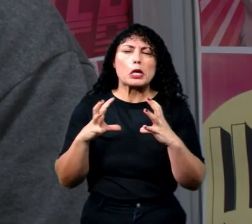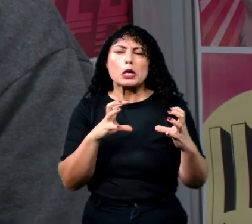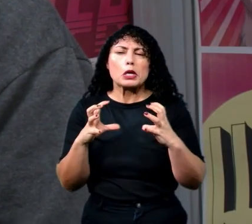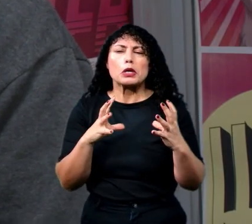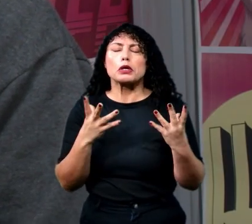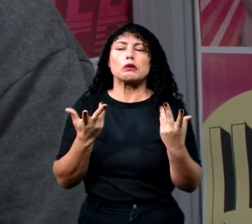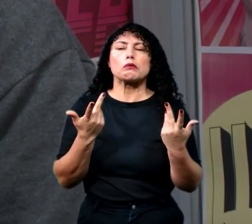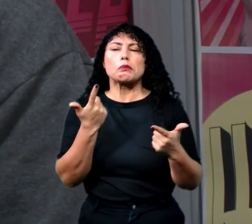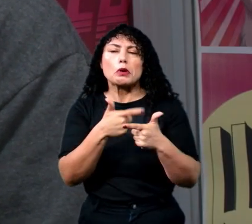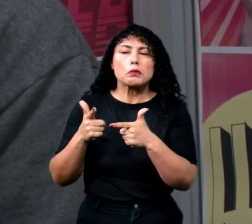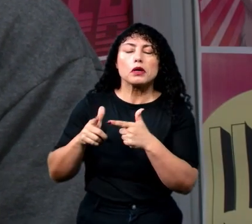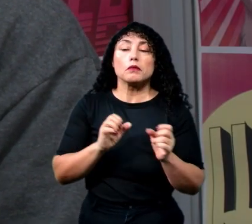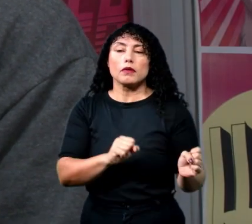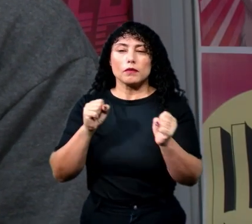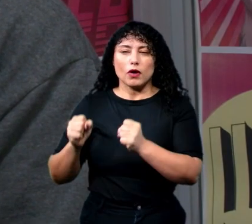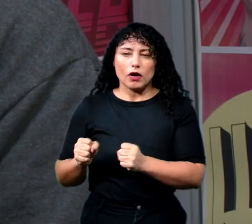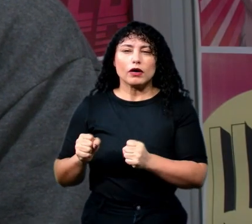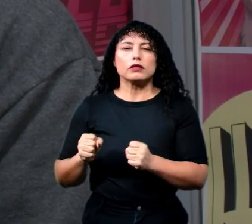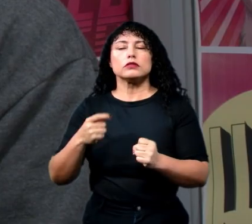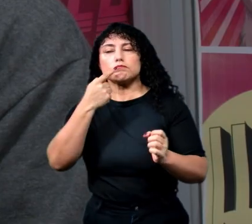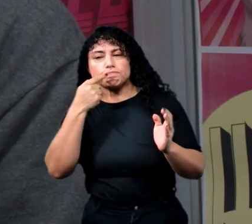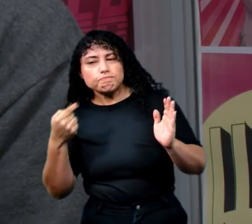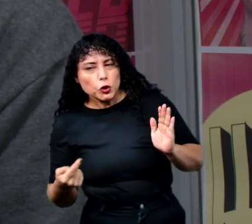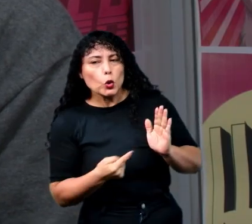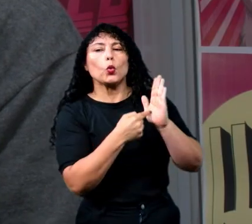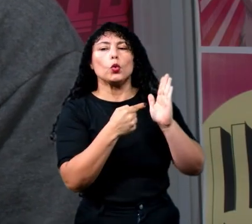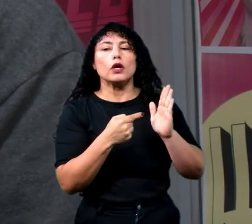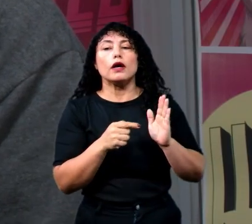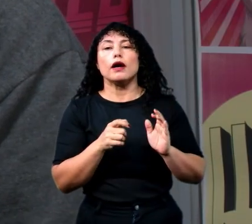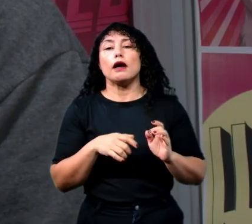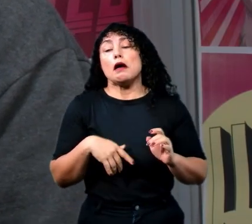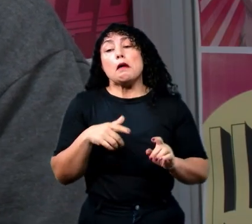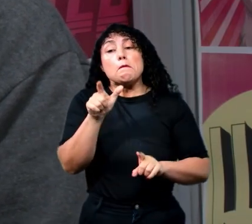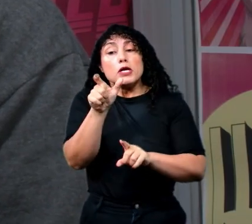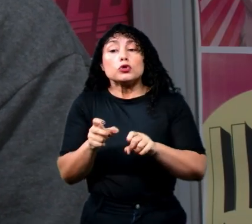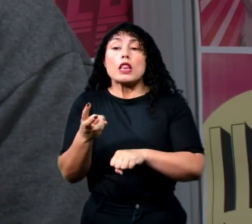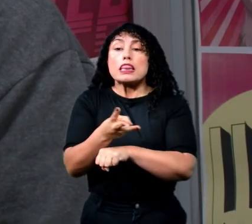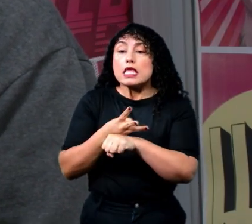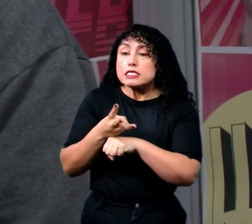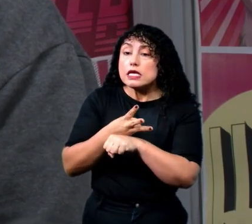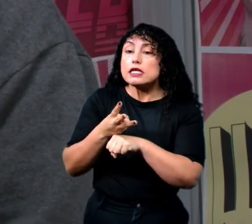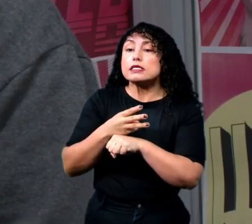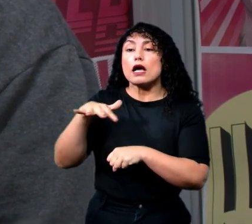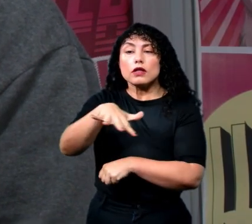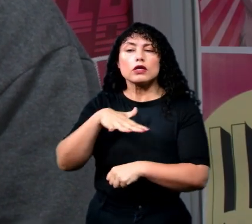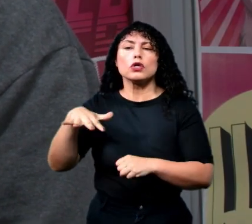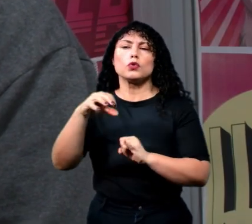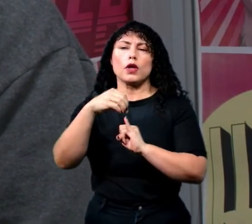dizer, pode fazer essa denúncia, tá? Pessoas terceirizadas, aqui no caso do IFB,